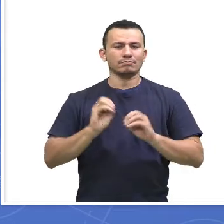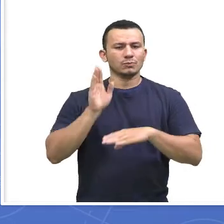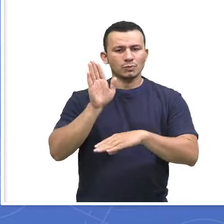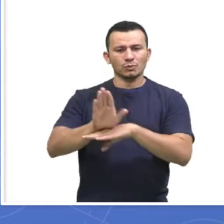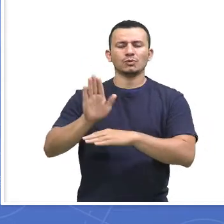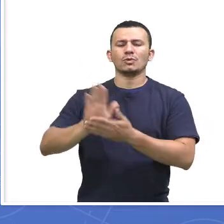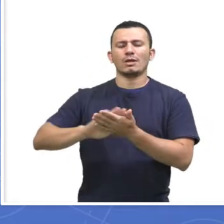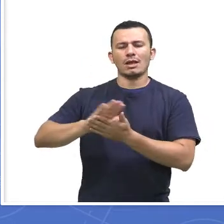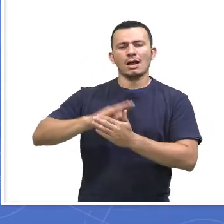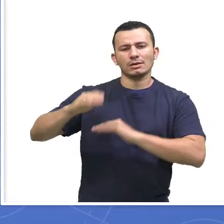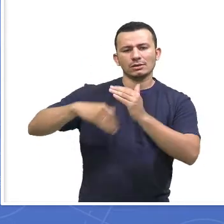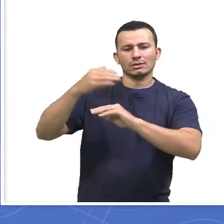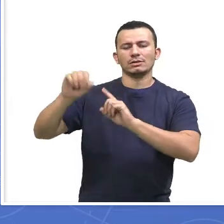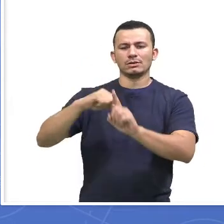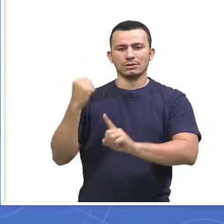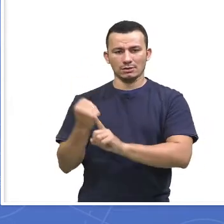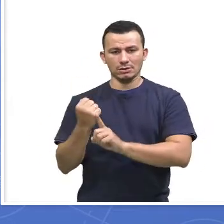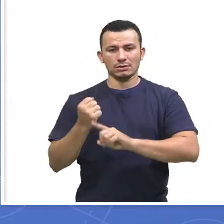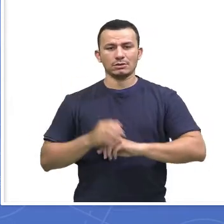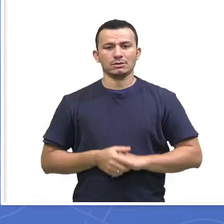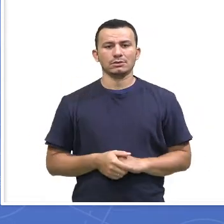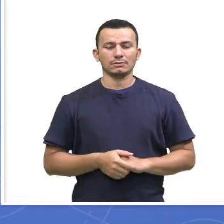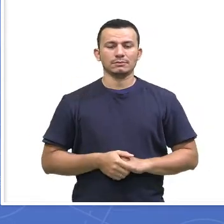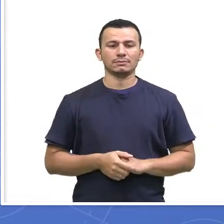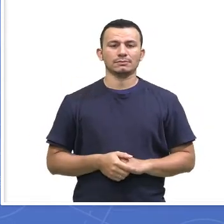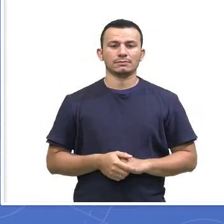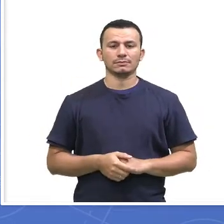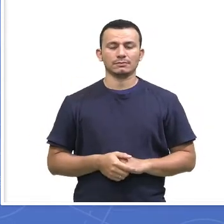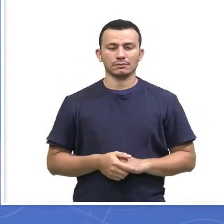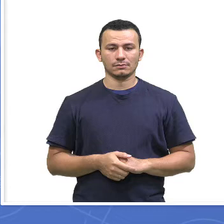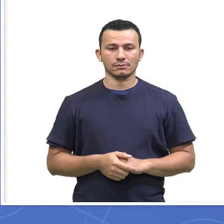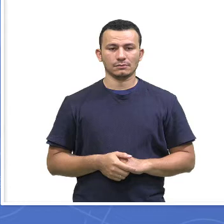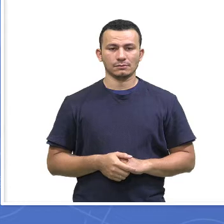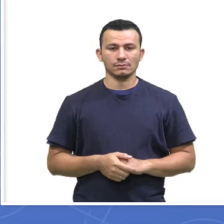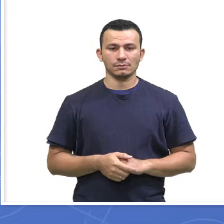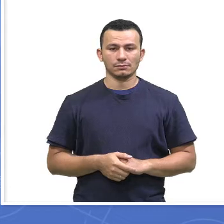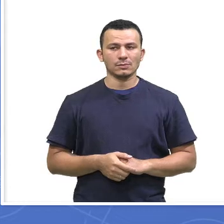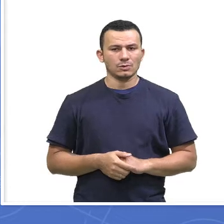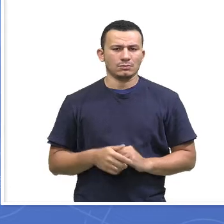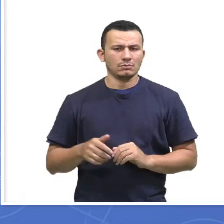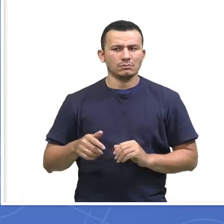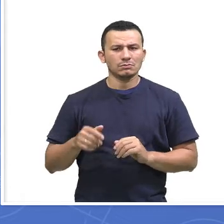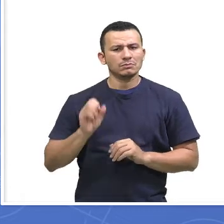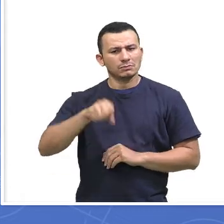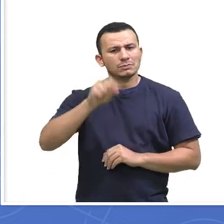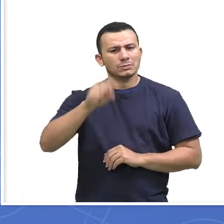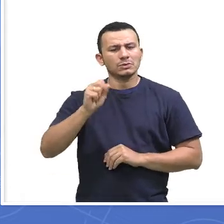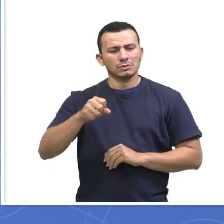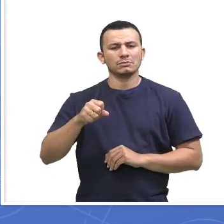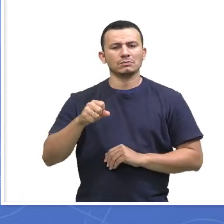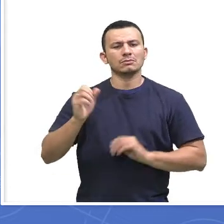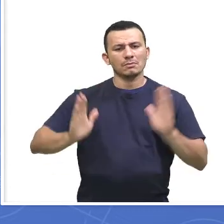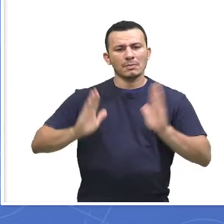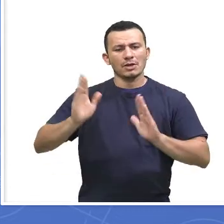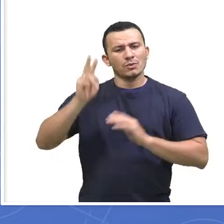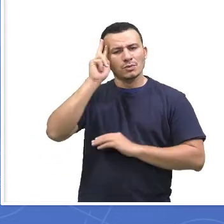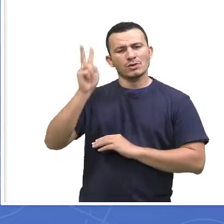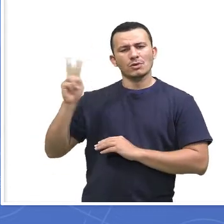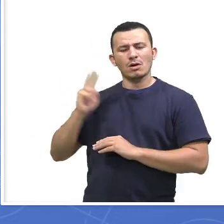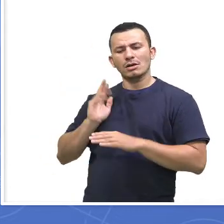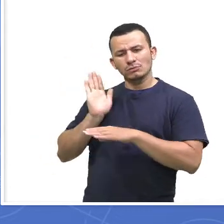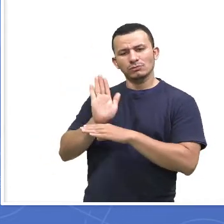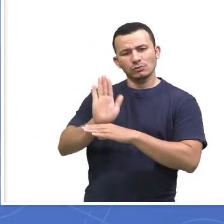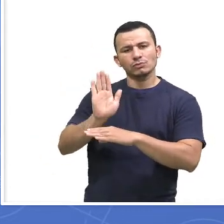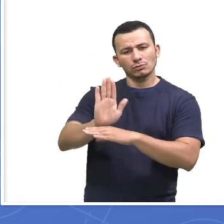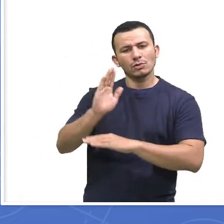para o desenvolvimento da sociedade. Ó. Então, primeiro que colaborou, né? Todo período histórico ele colaborou. Então,